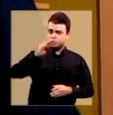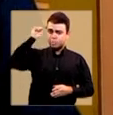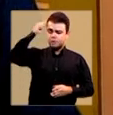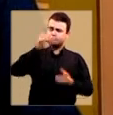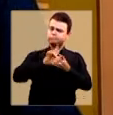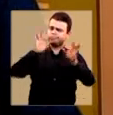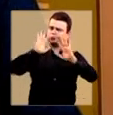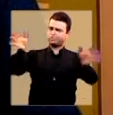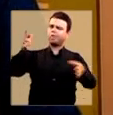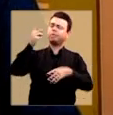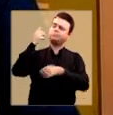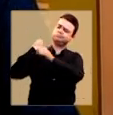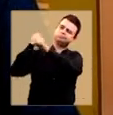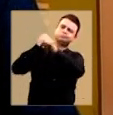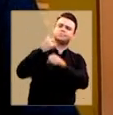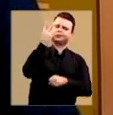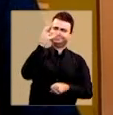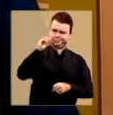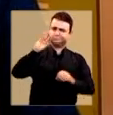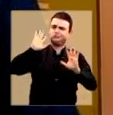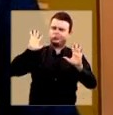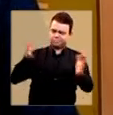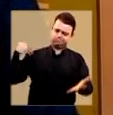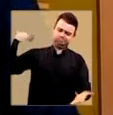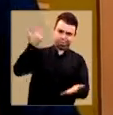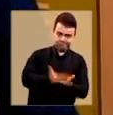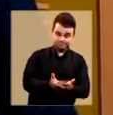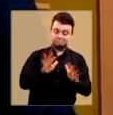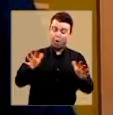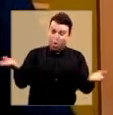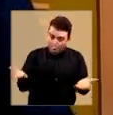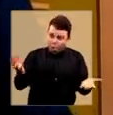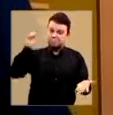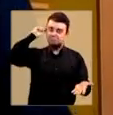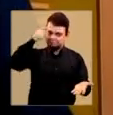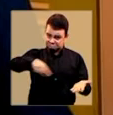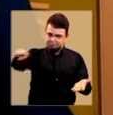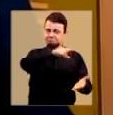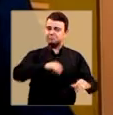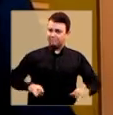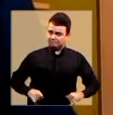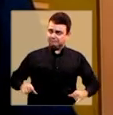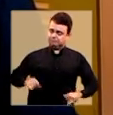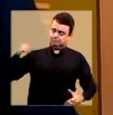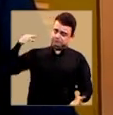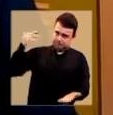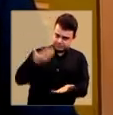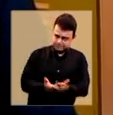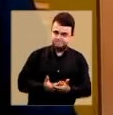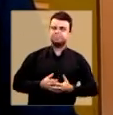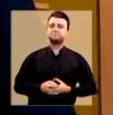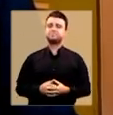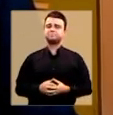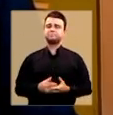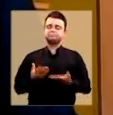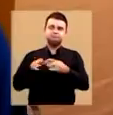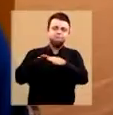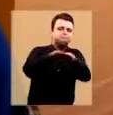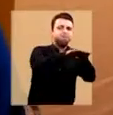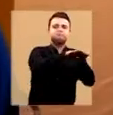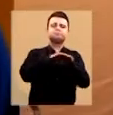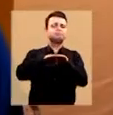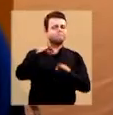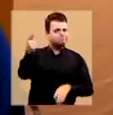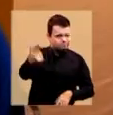Quase 130 anos da abolição da escravatura no Brasil. E a população negra ainda sofre as marcas deixadas pela escravidão.